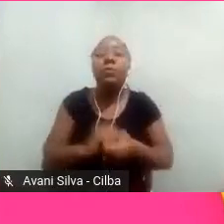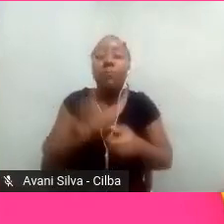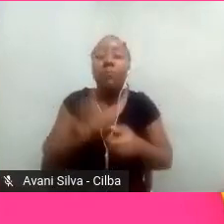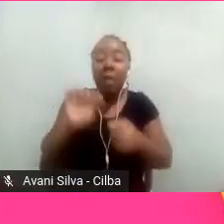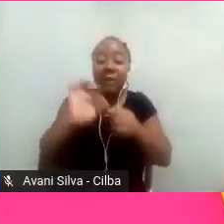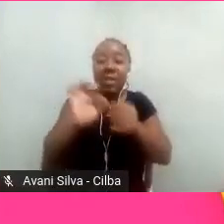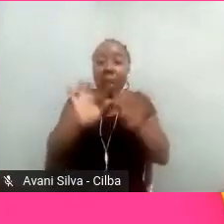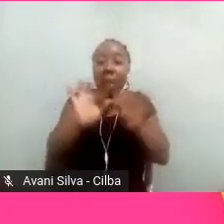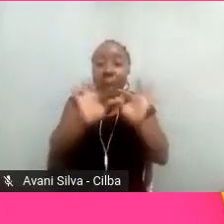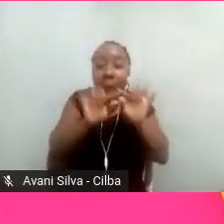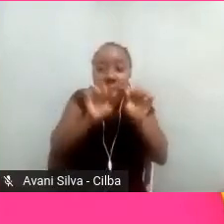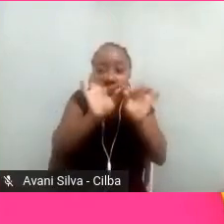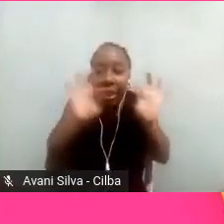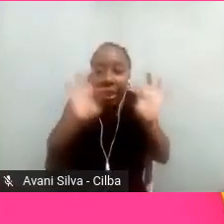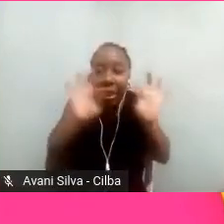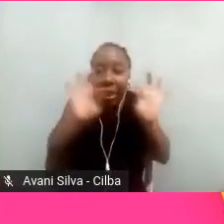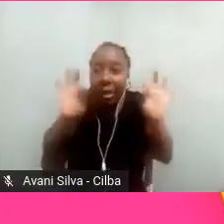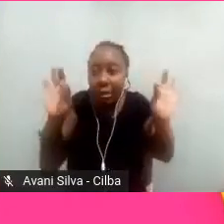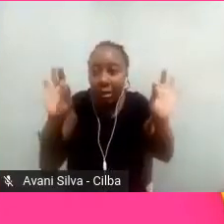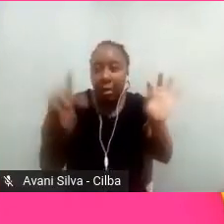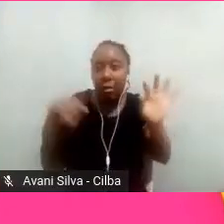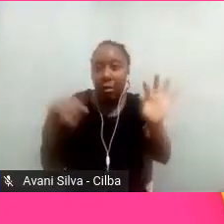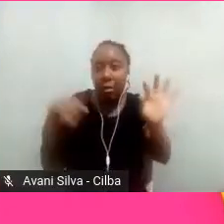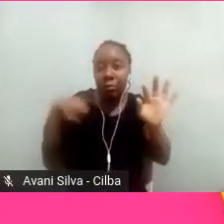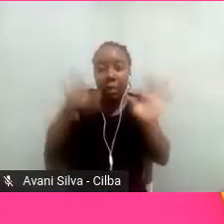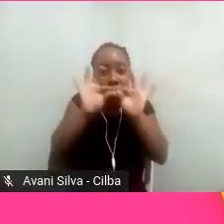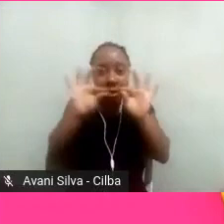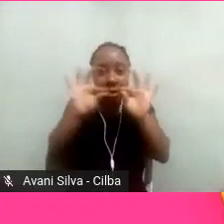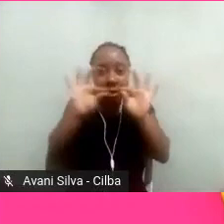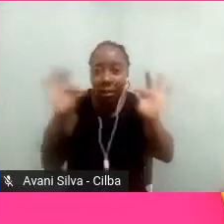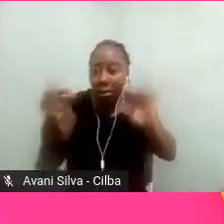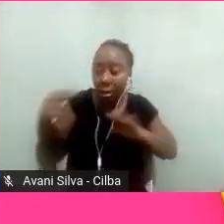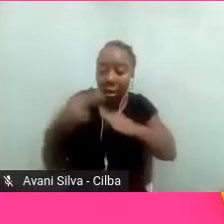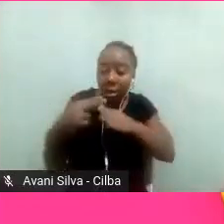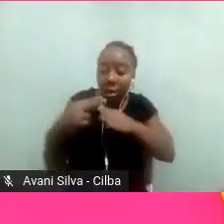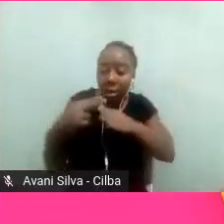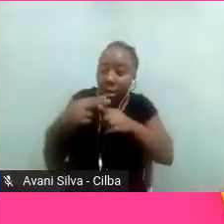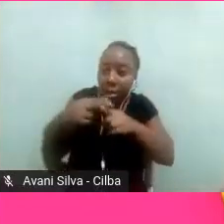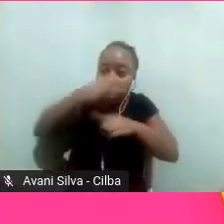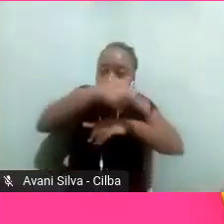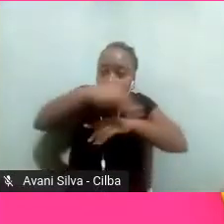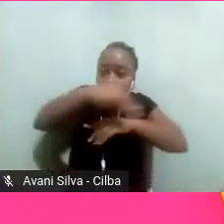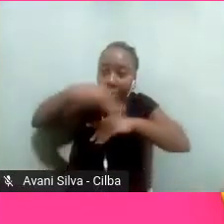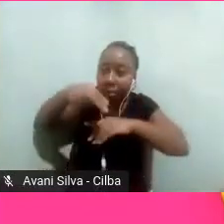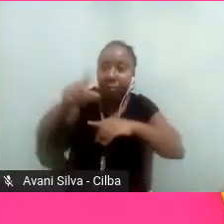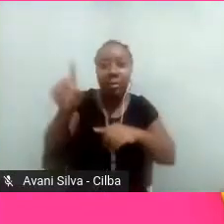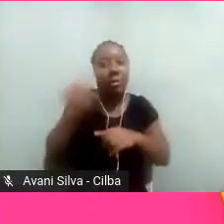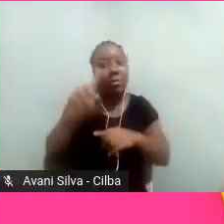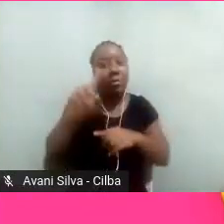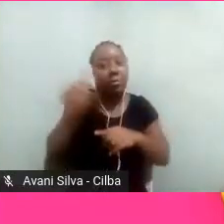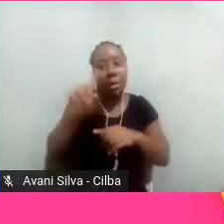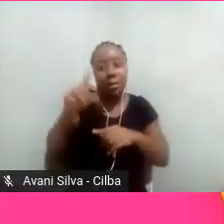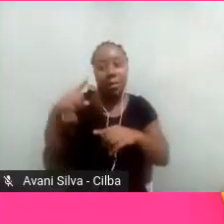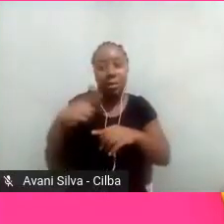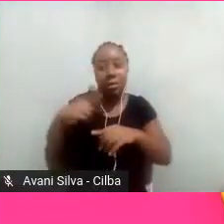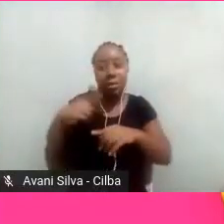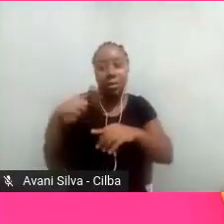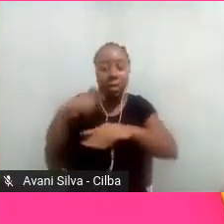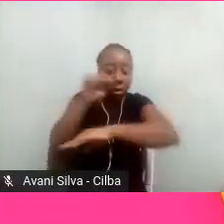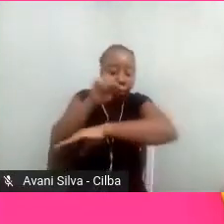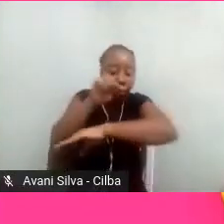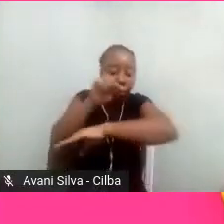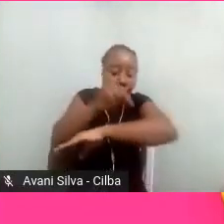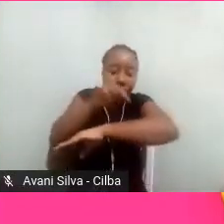aí aonde é essa linha, eu não corto com estilete, que é os pontos de destaque do papel depois,